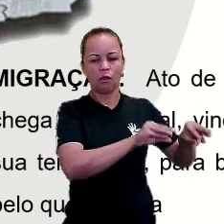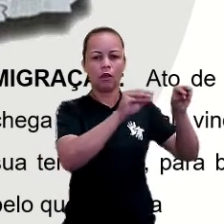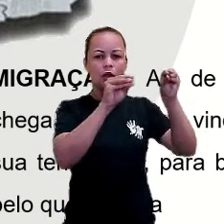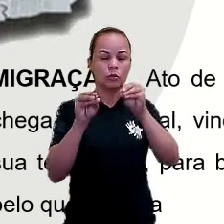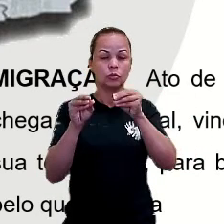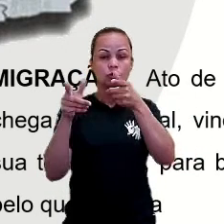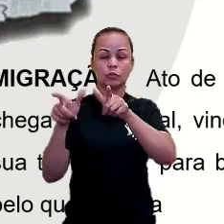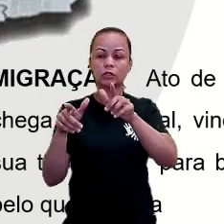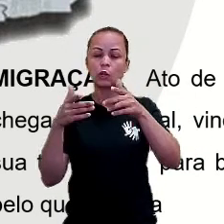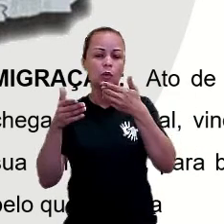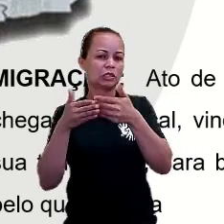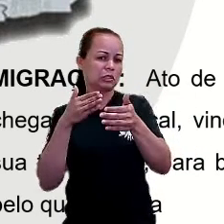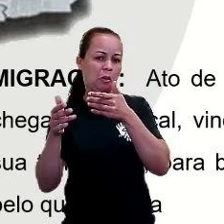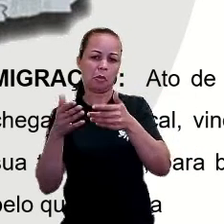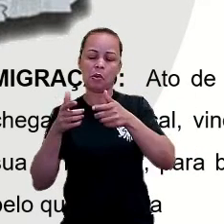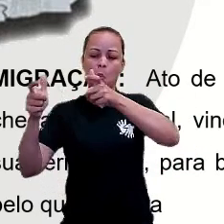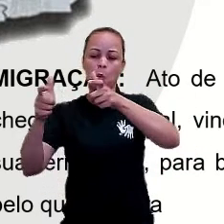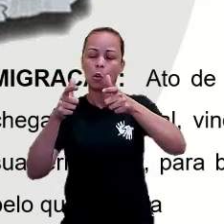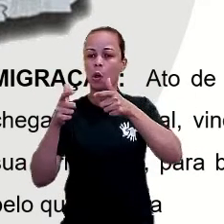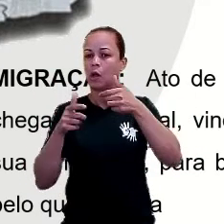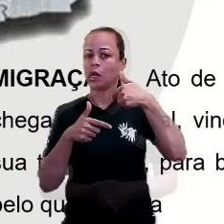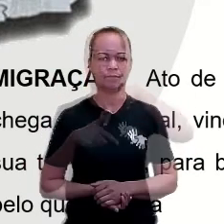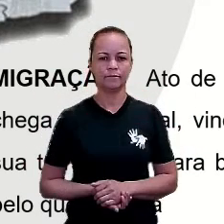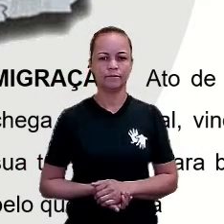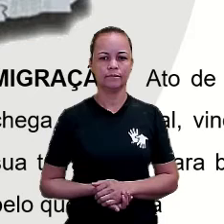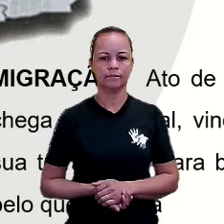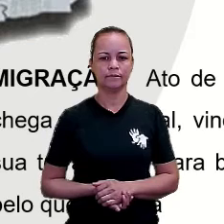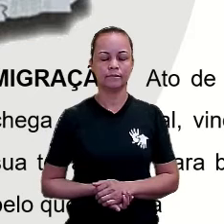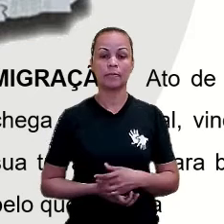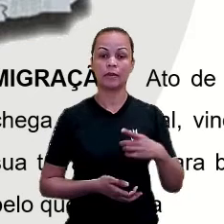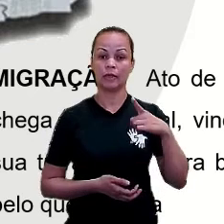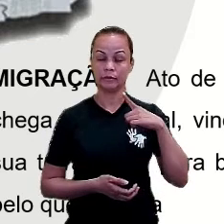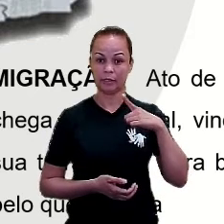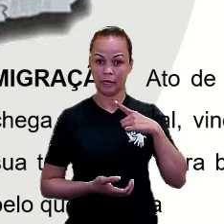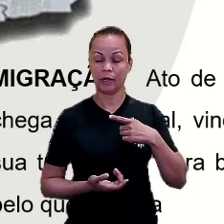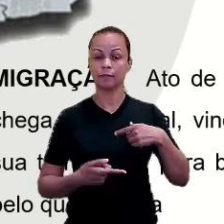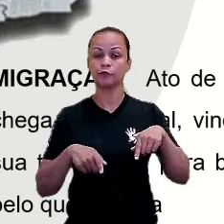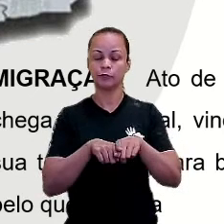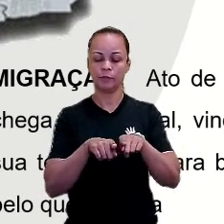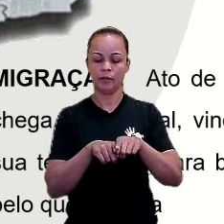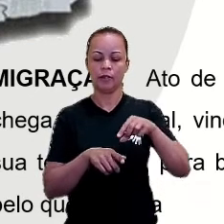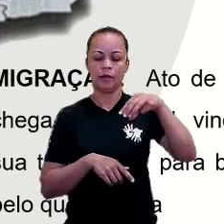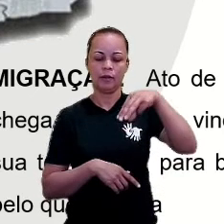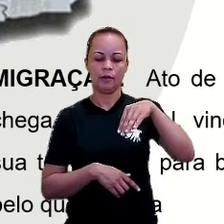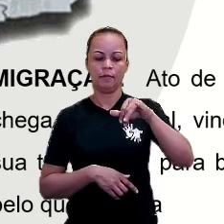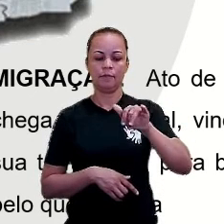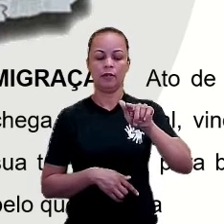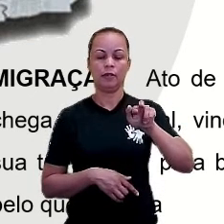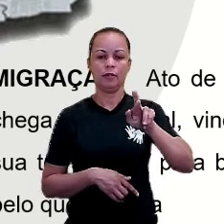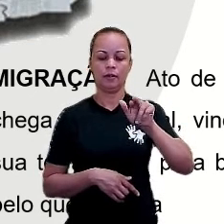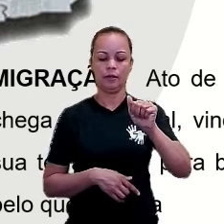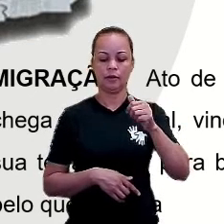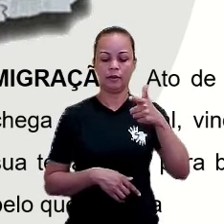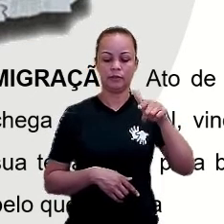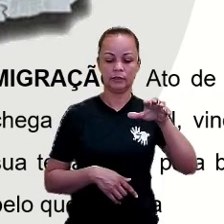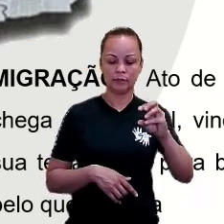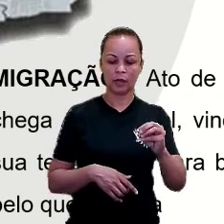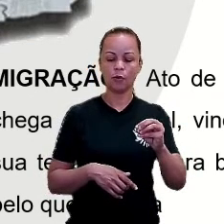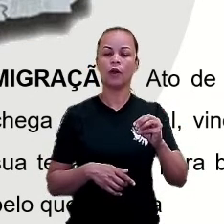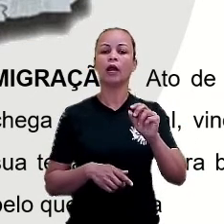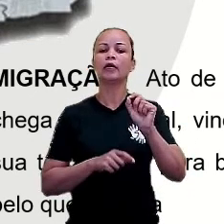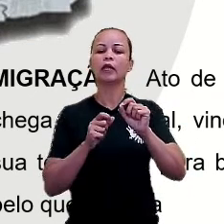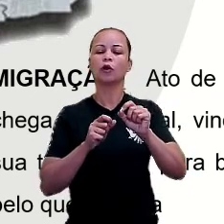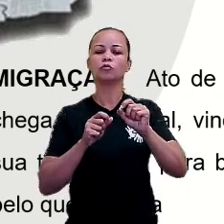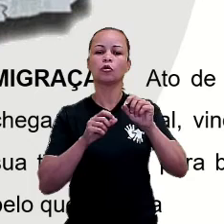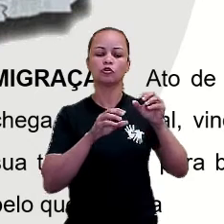sair daquele confronto. E temos a migração, que é o deslocamento da